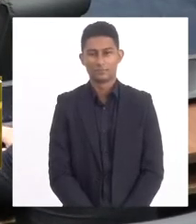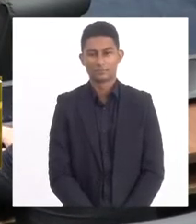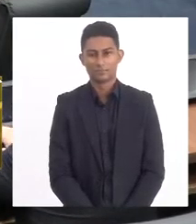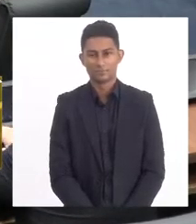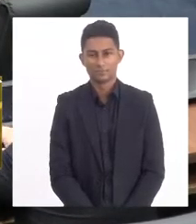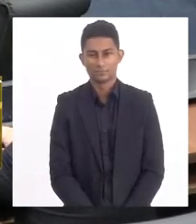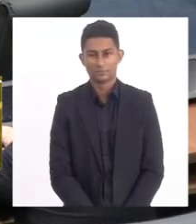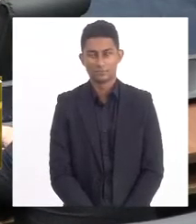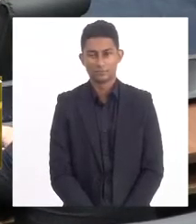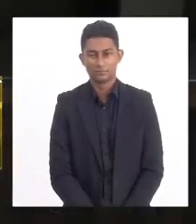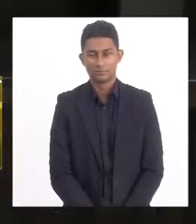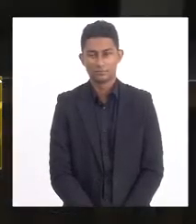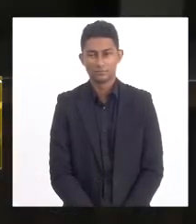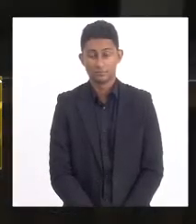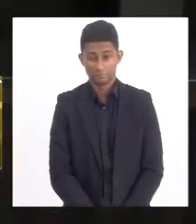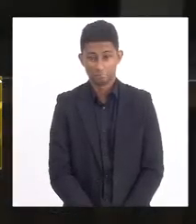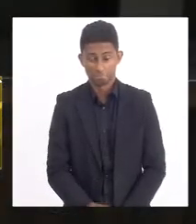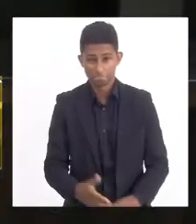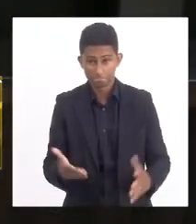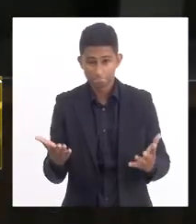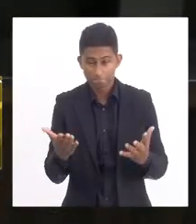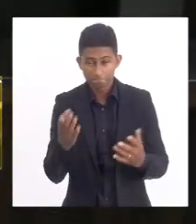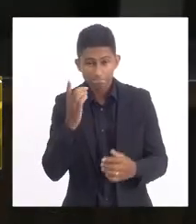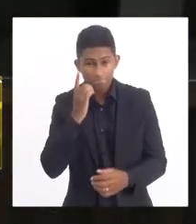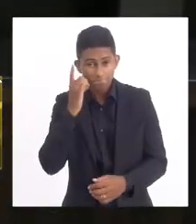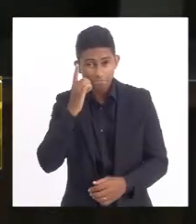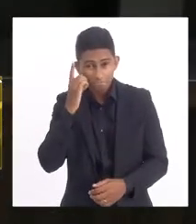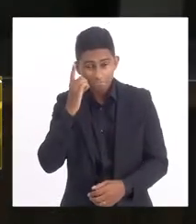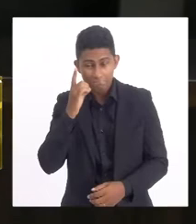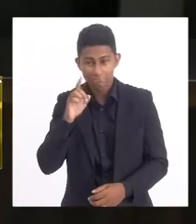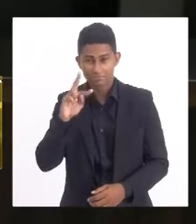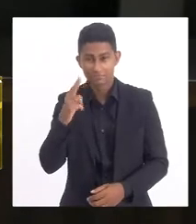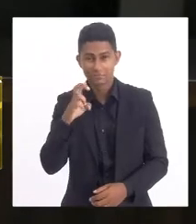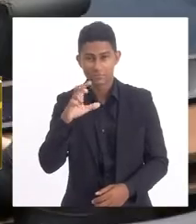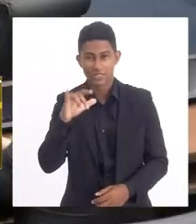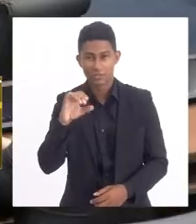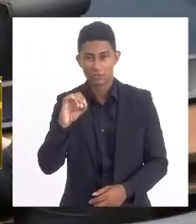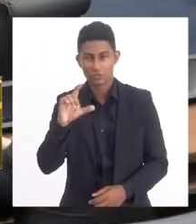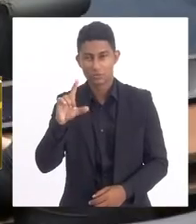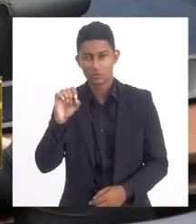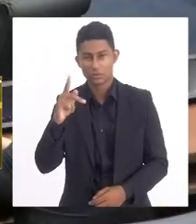e agora deputado federal Hélio Lopes